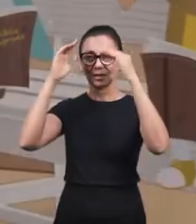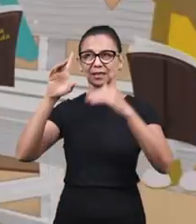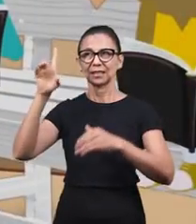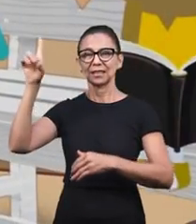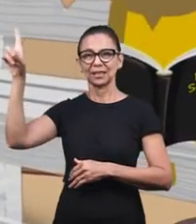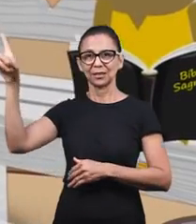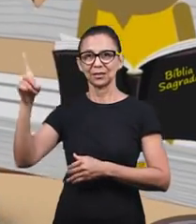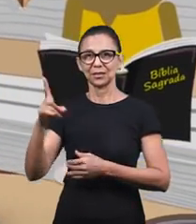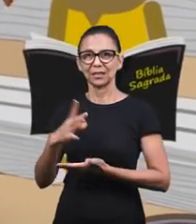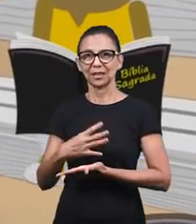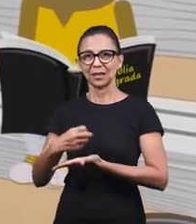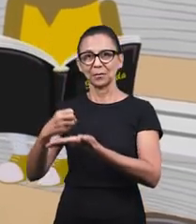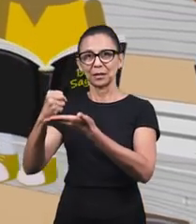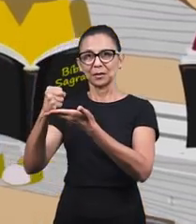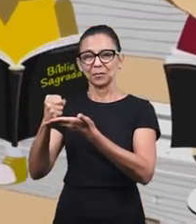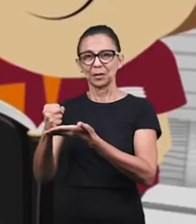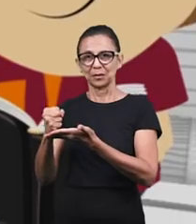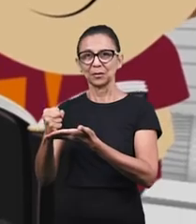buscar.